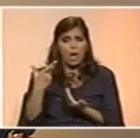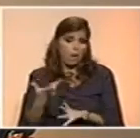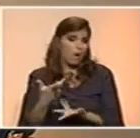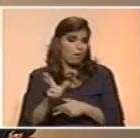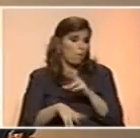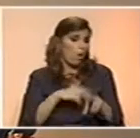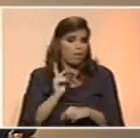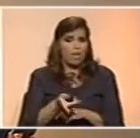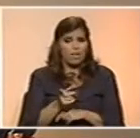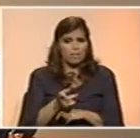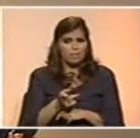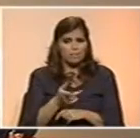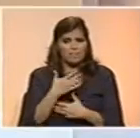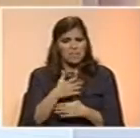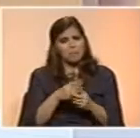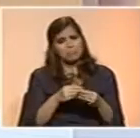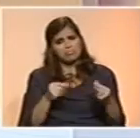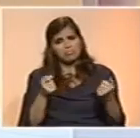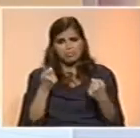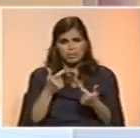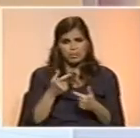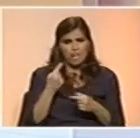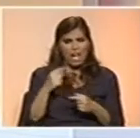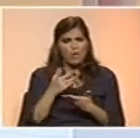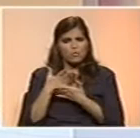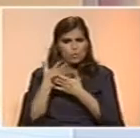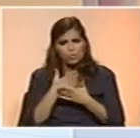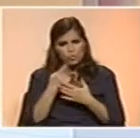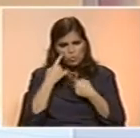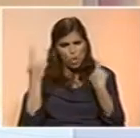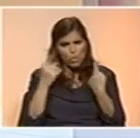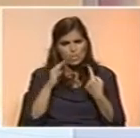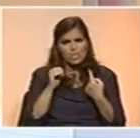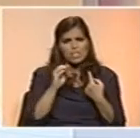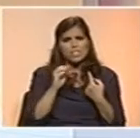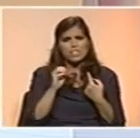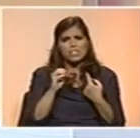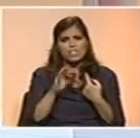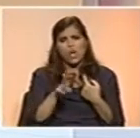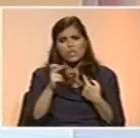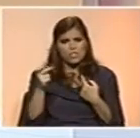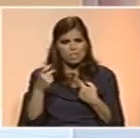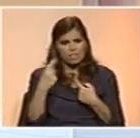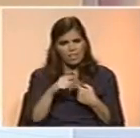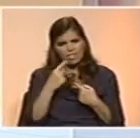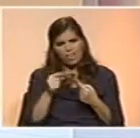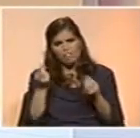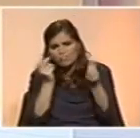moda. E também já está a sair um bocadinho, não é? Porque agora também já há uns estudos a revelar que a soja, exemplo da soja é